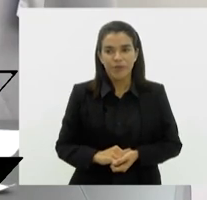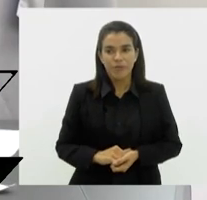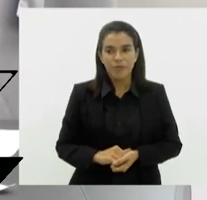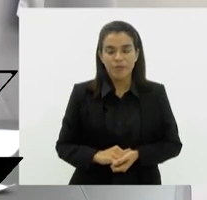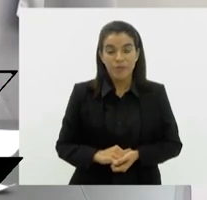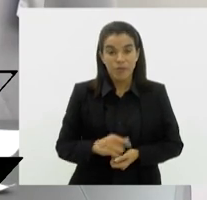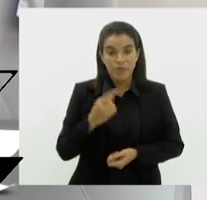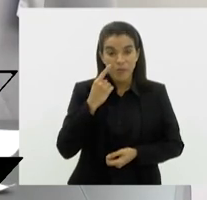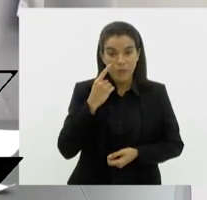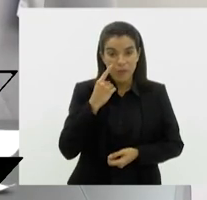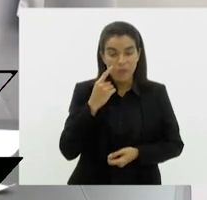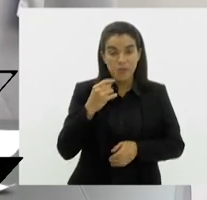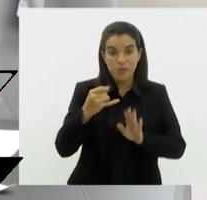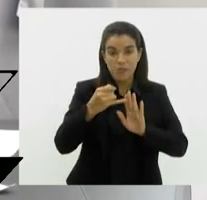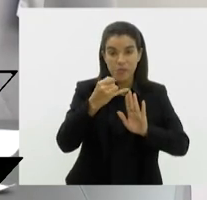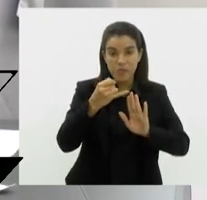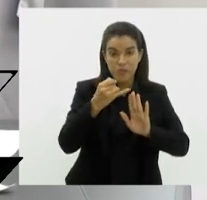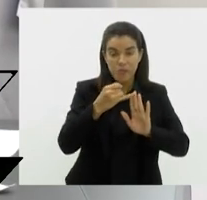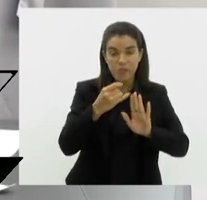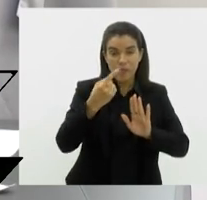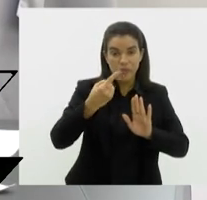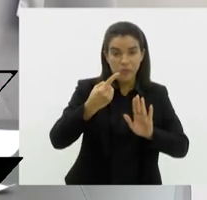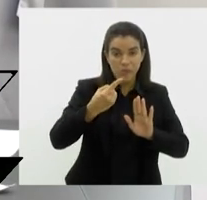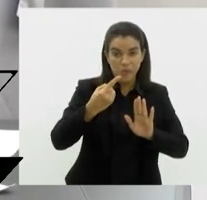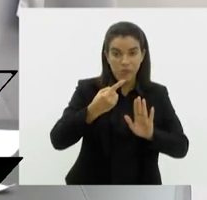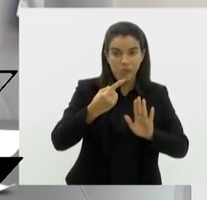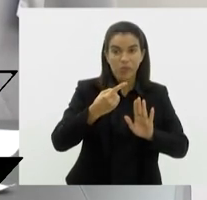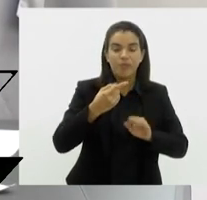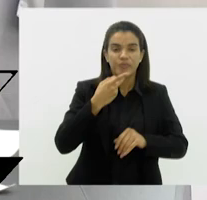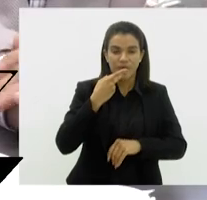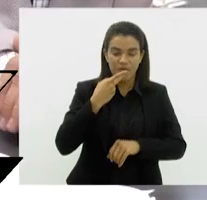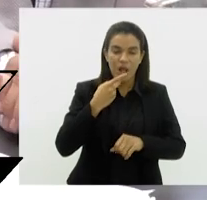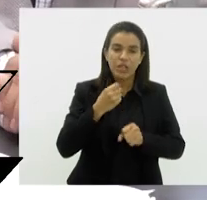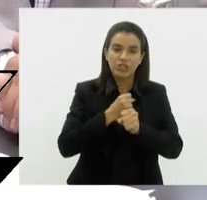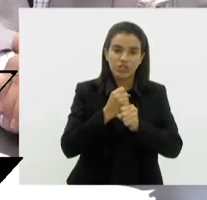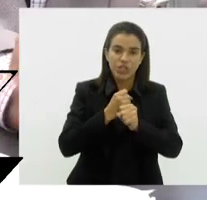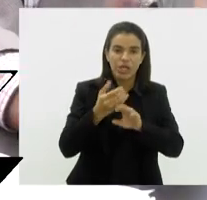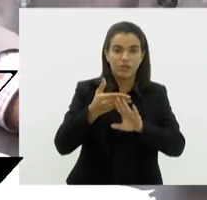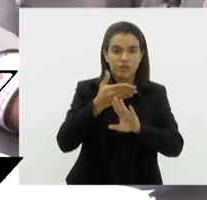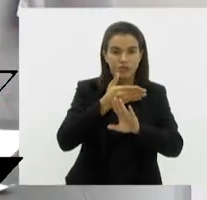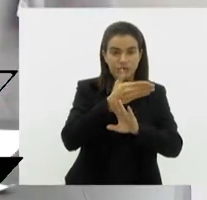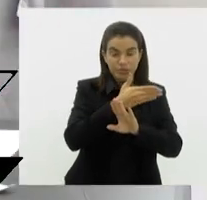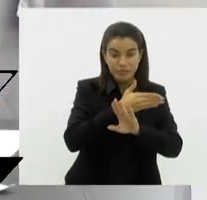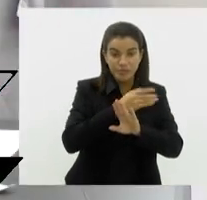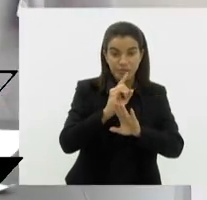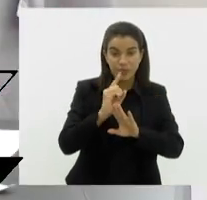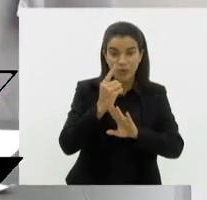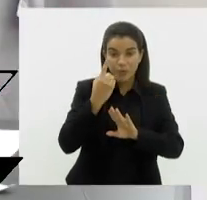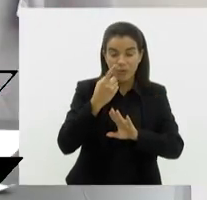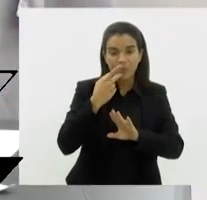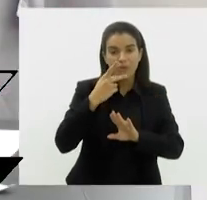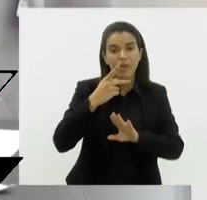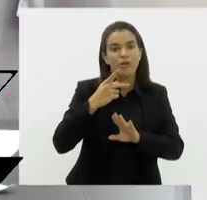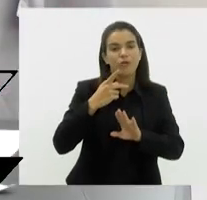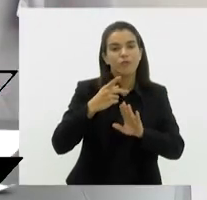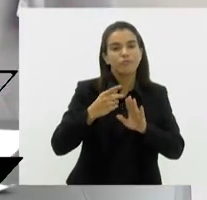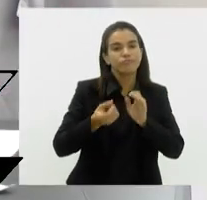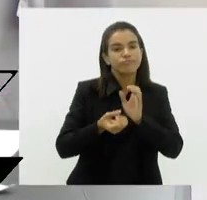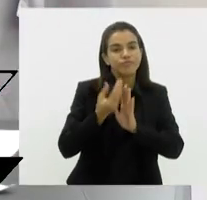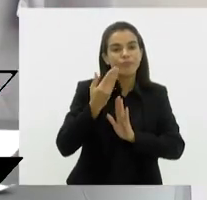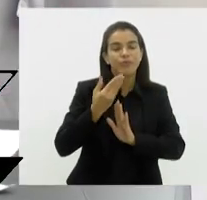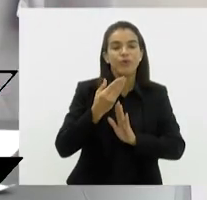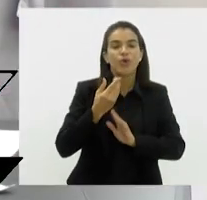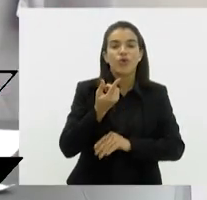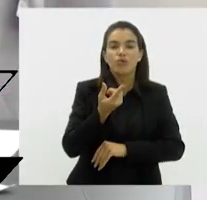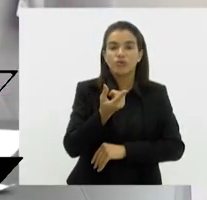Porque, veja bem, tem dois incisos. O primeiro deles... Que fala de anos anteriores. O primeiro deles, estabelecendo aqui os créditos